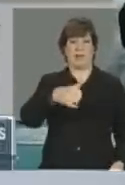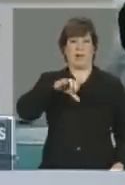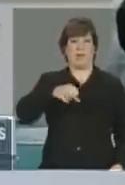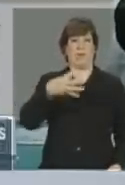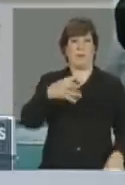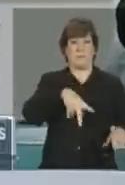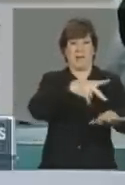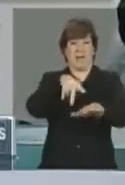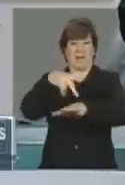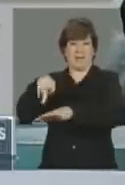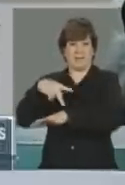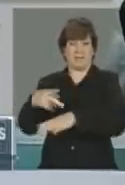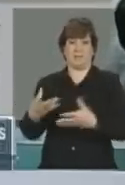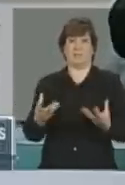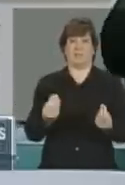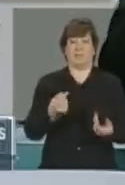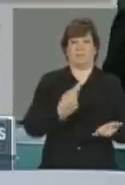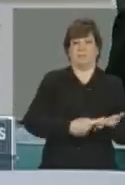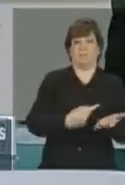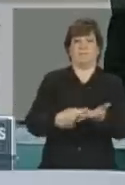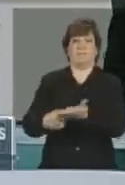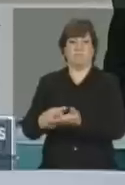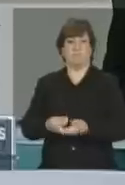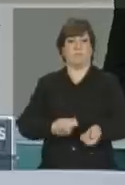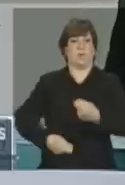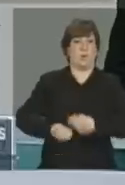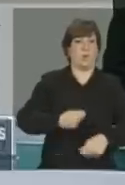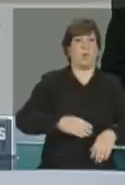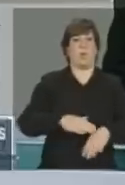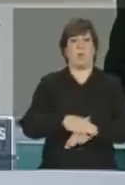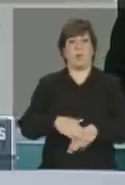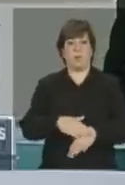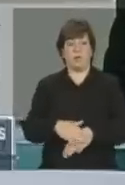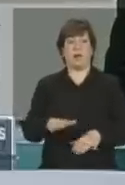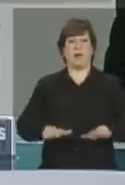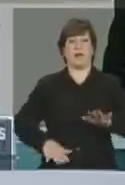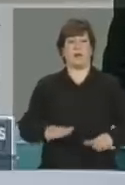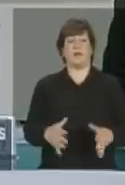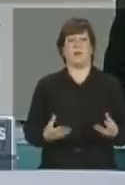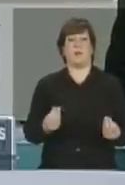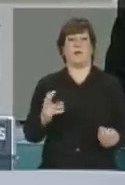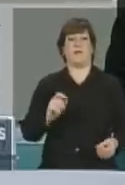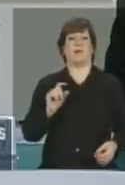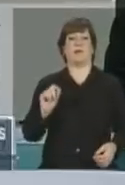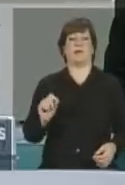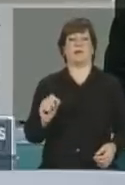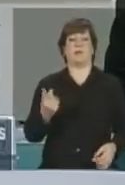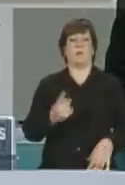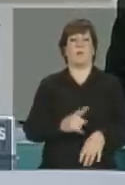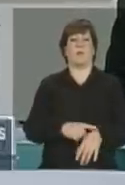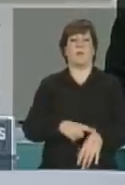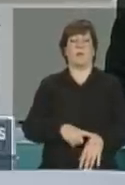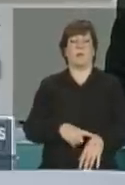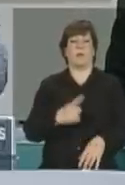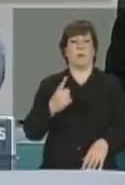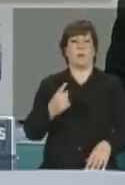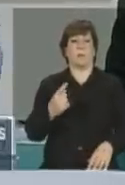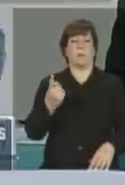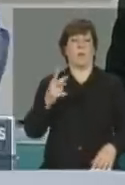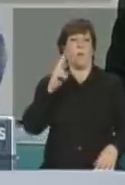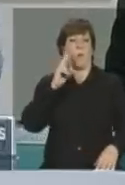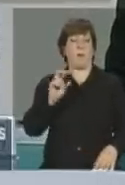países, significa muita negociação e significa, muitas vezes, o momento de partida, um olhar mais conservador,